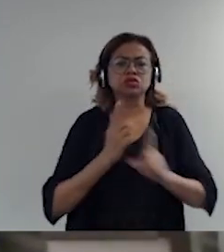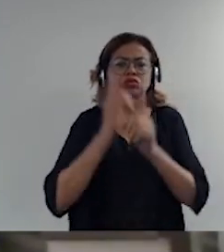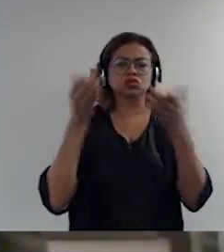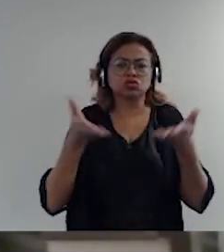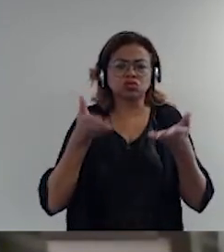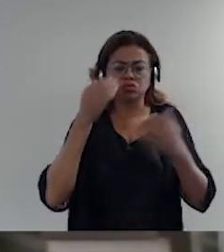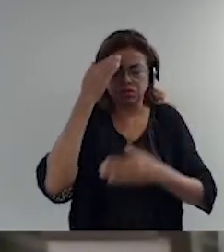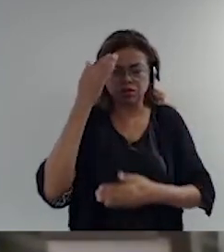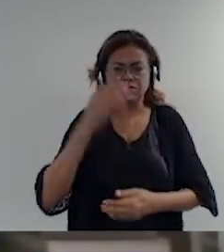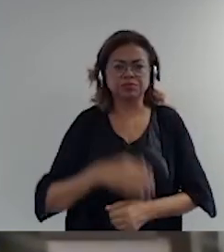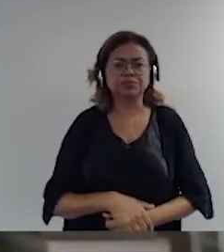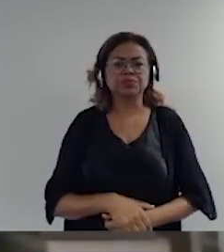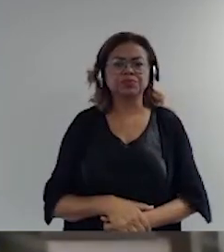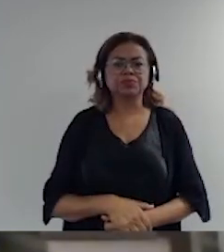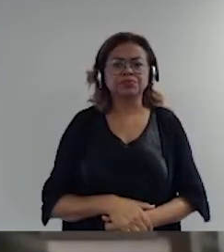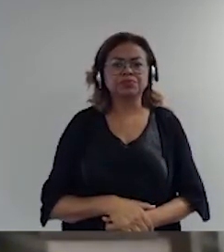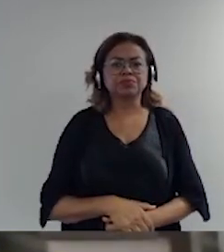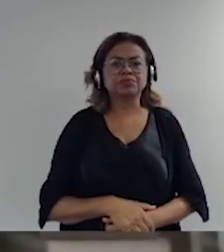obrigado.